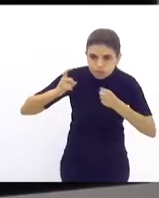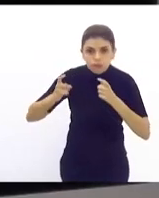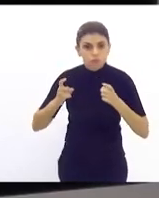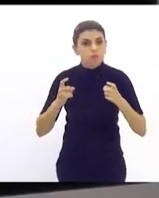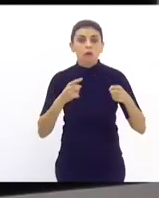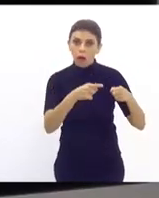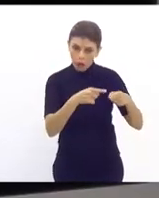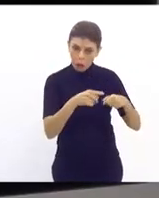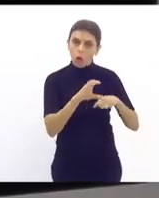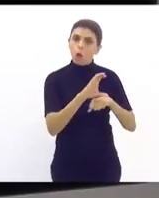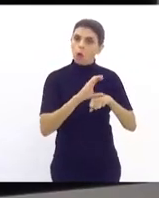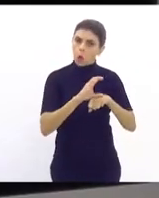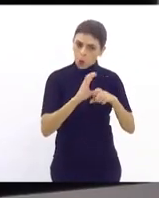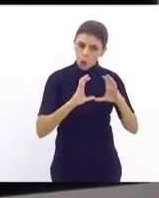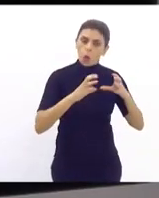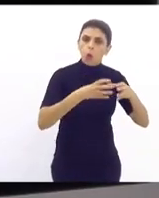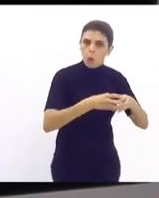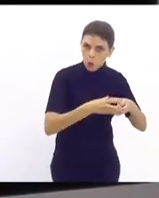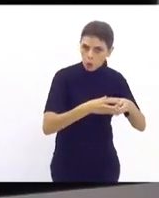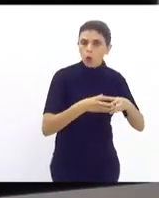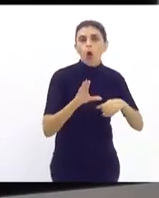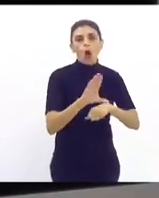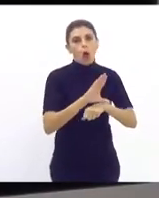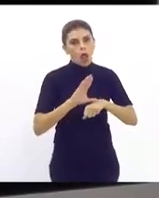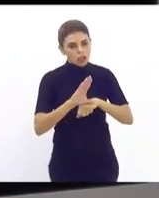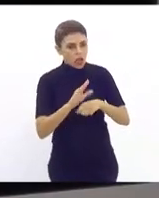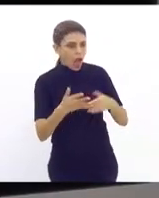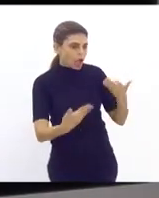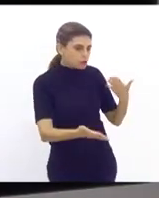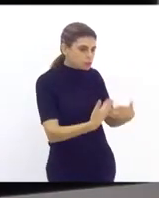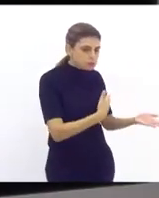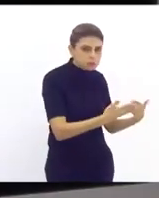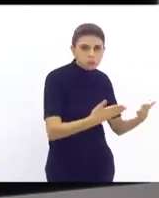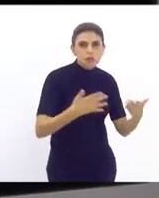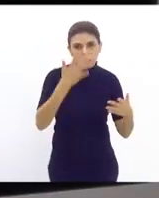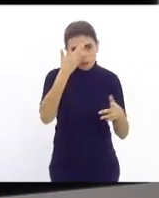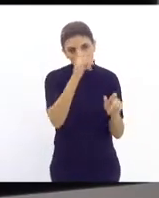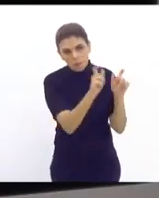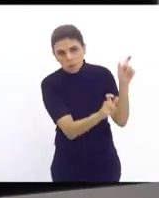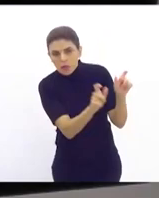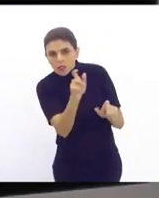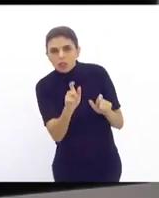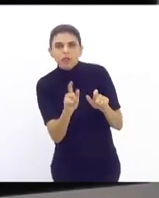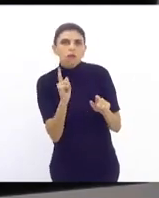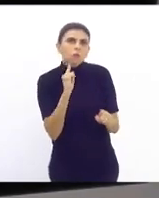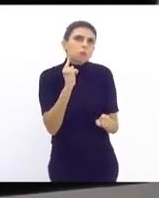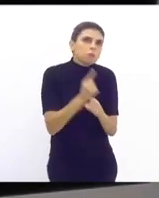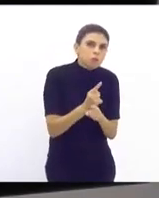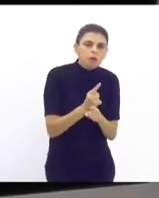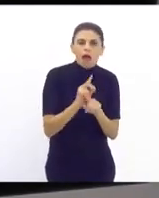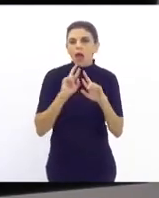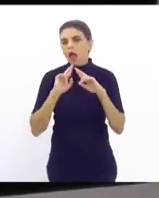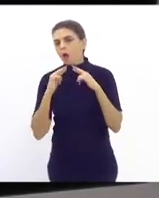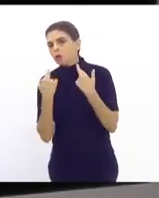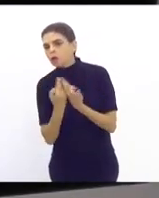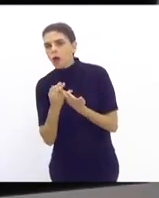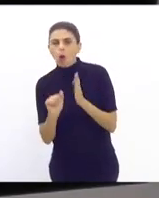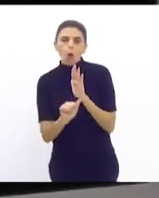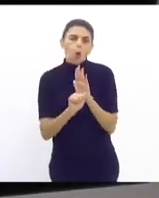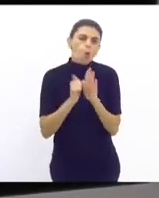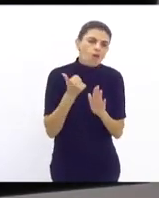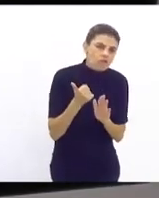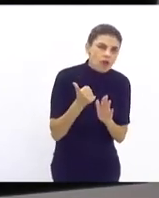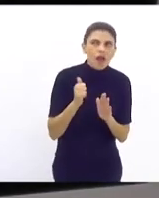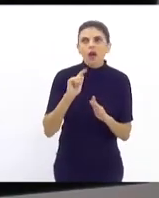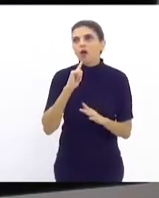órgão colegiado, né? Reúne uma vez a cada mês ou uma vez a cada dois